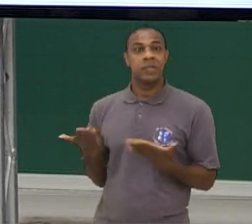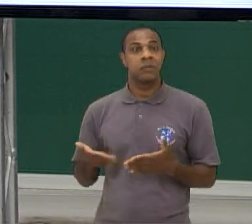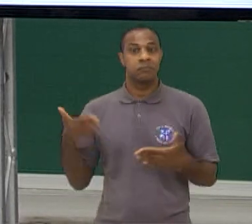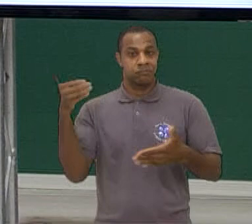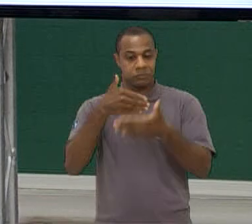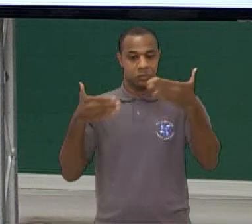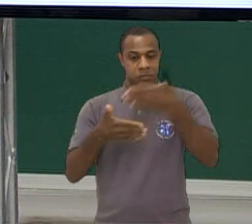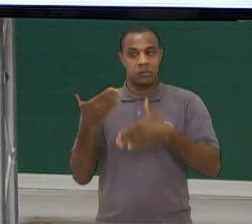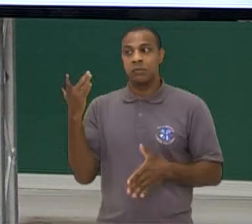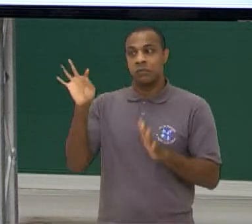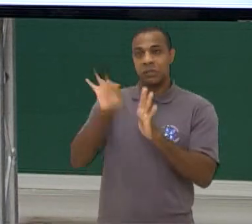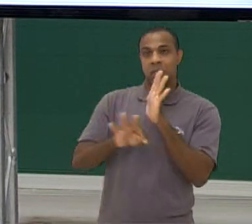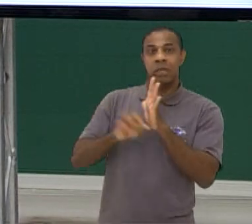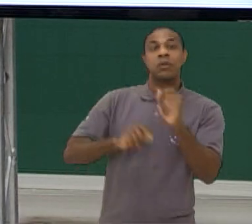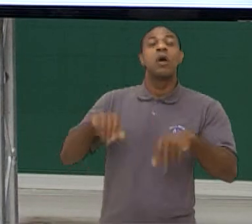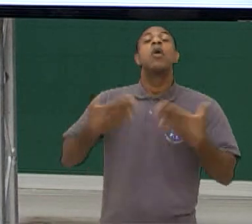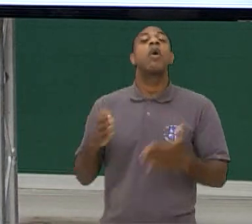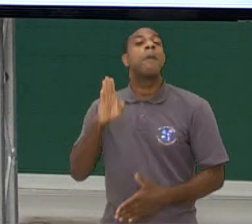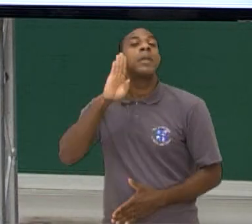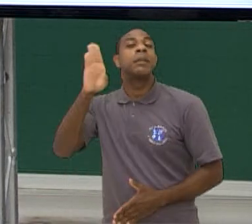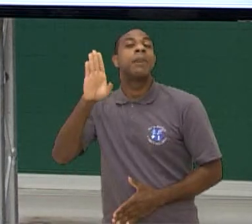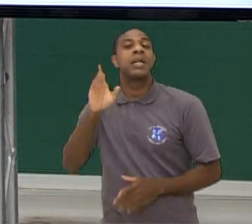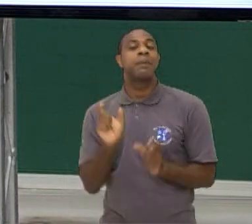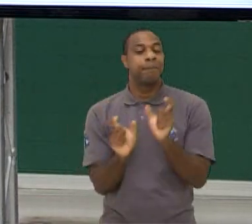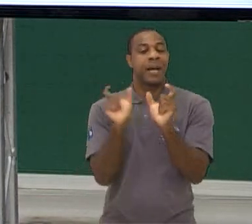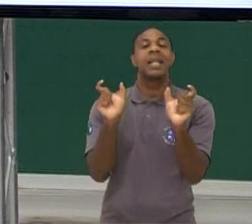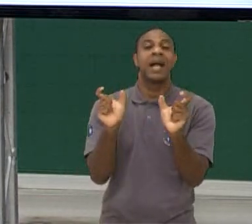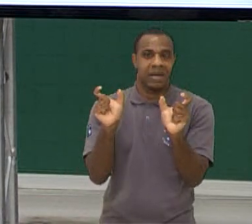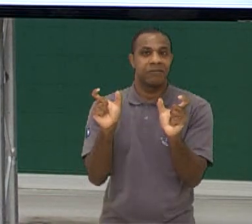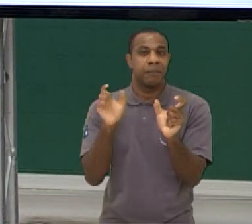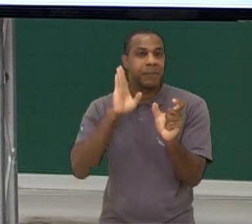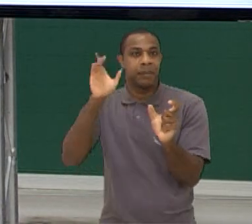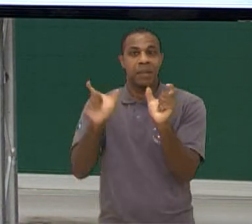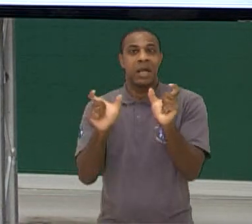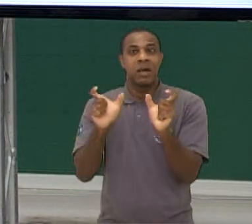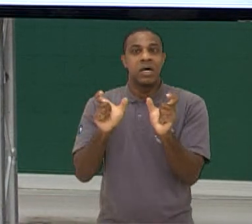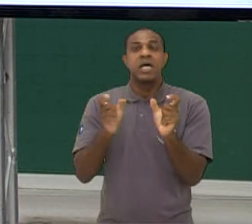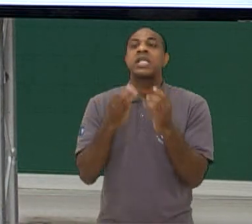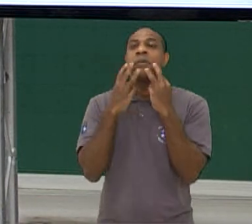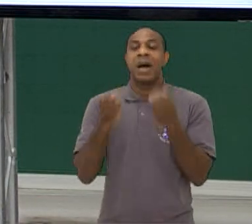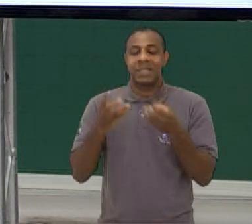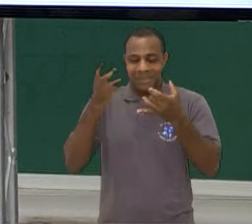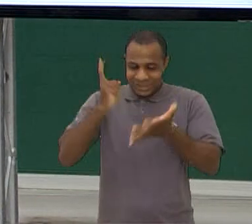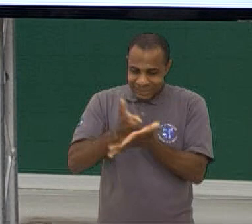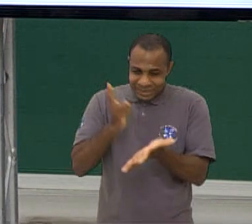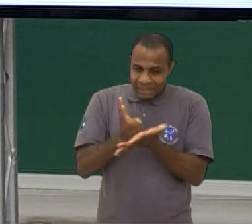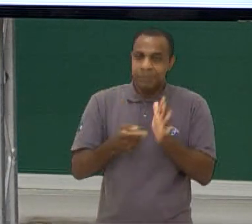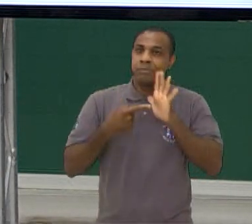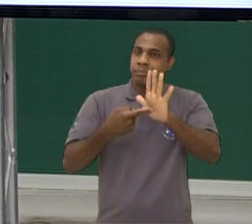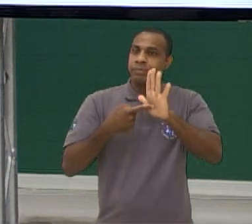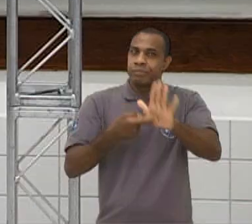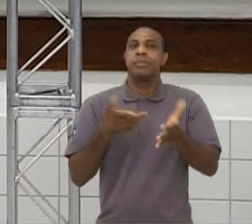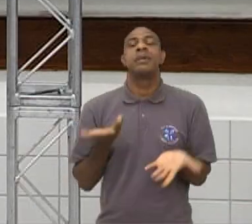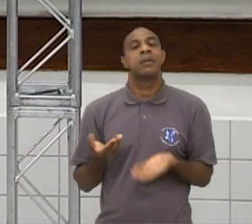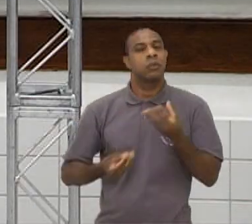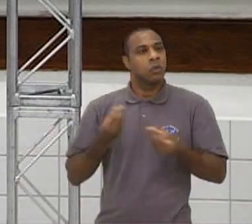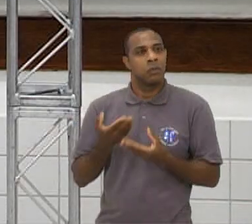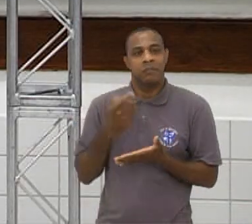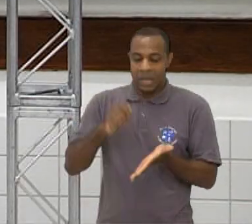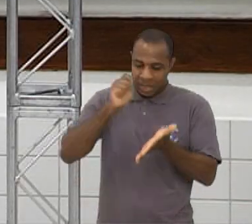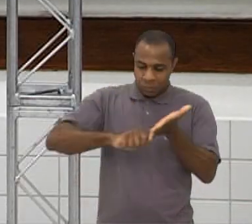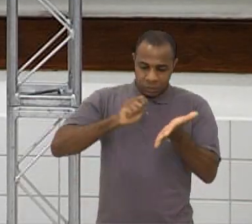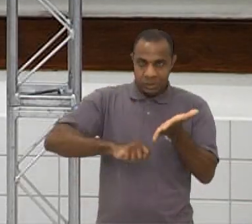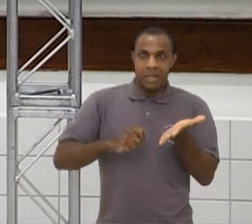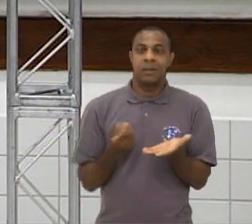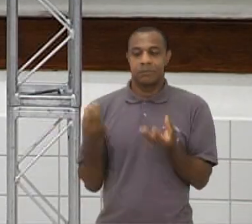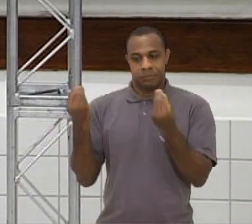slide, desse texto, quais são as principais palavras que o Marx sempre trabalha, que vocês já ouviram nas outras aulas? Vamos anotar também